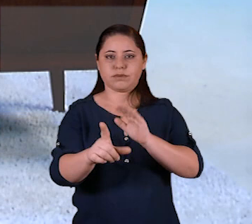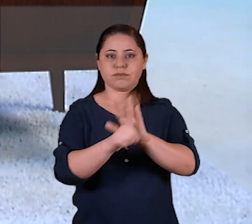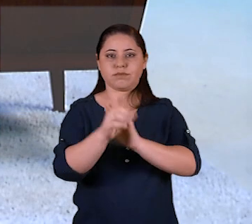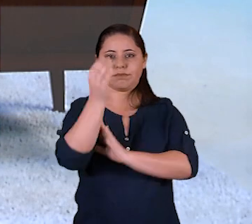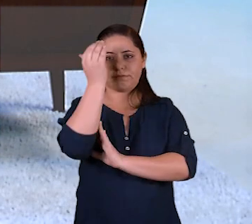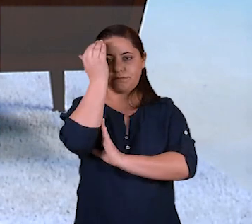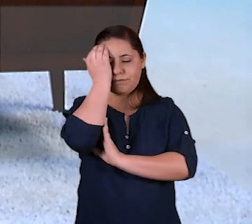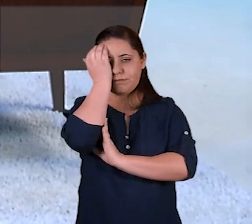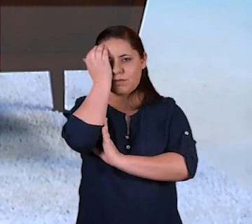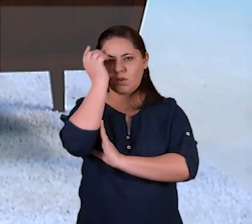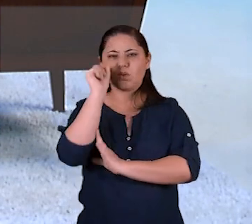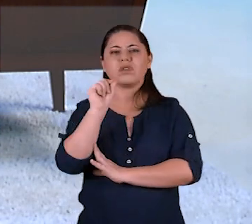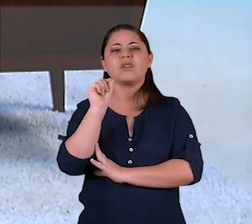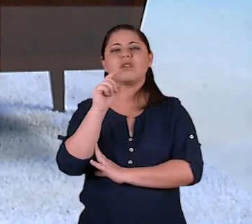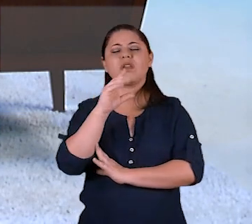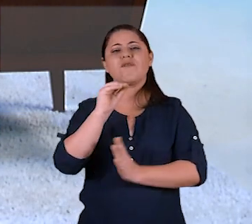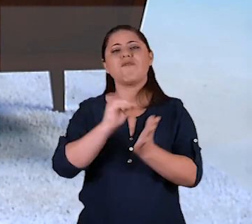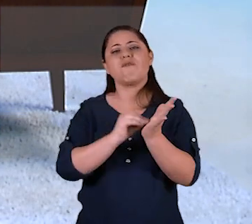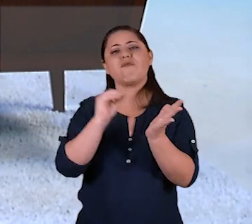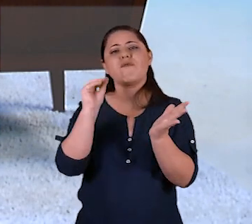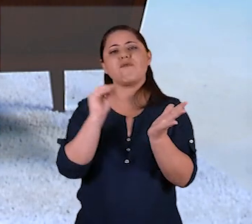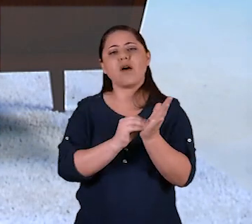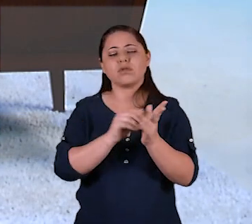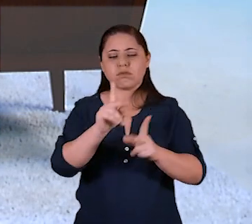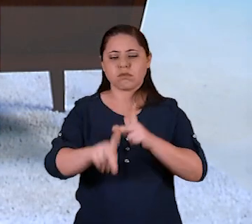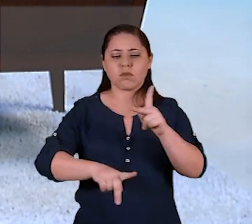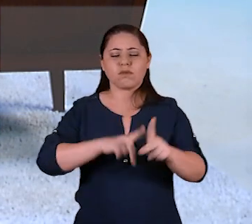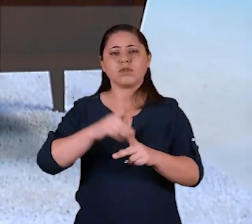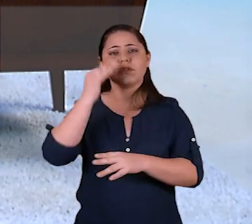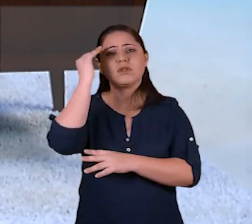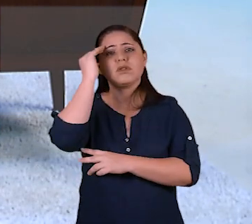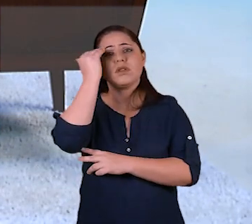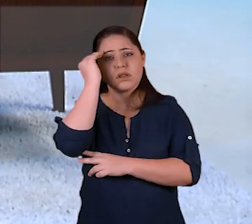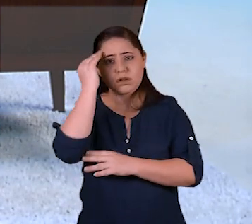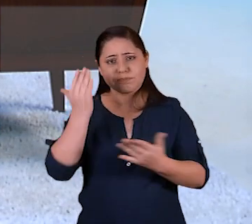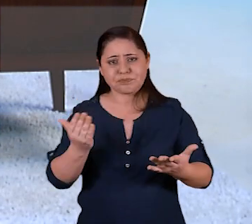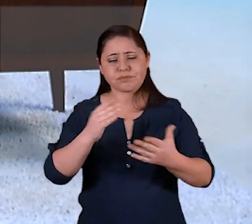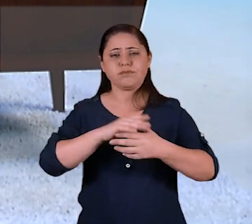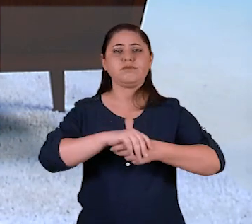Maria da Penha, o que ainda falta para a população entender?